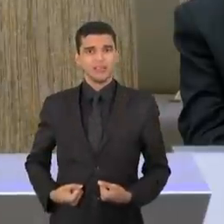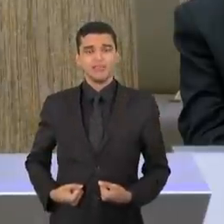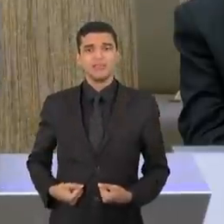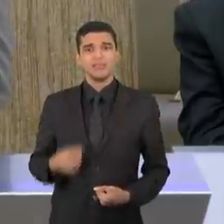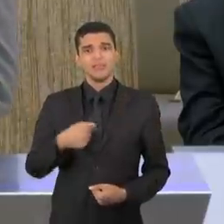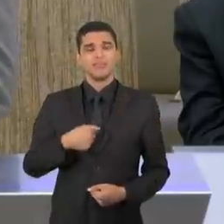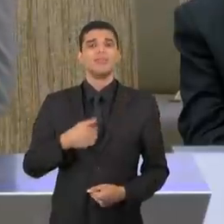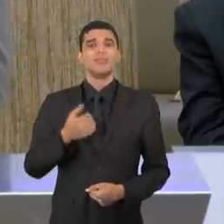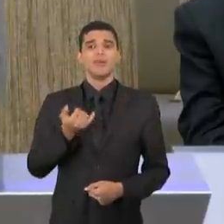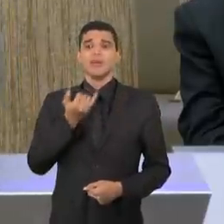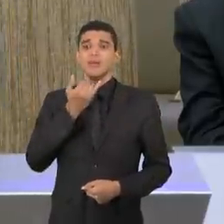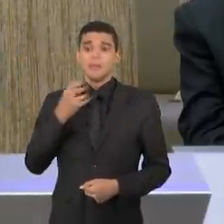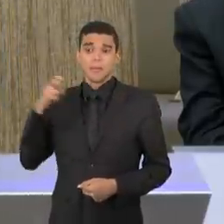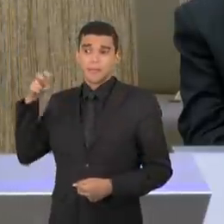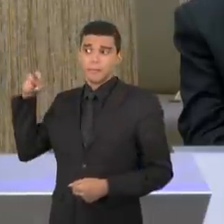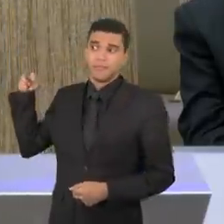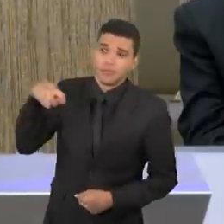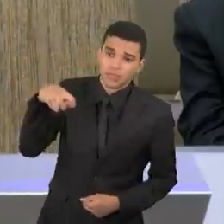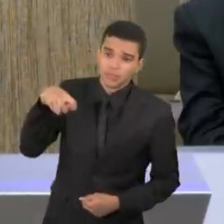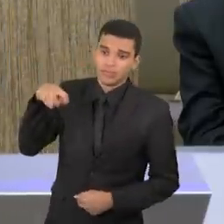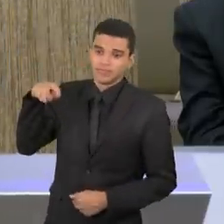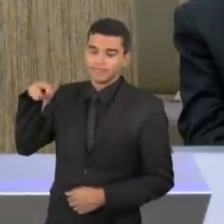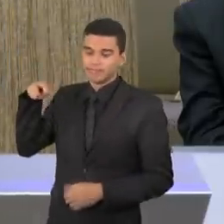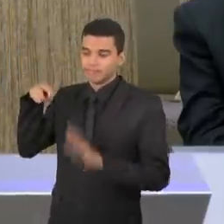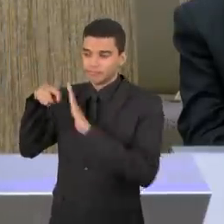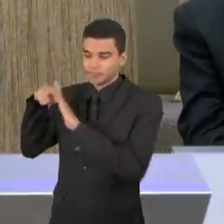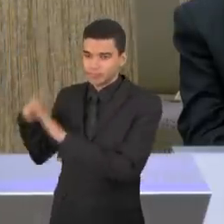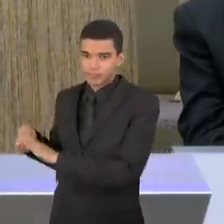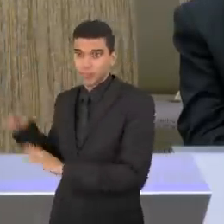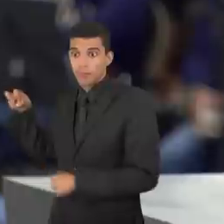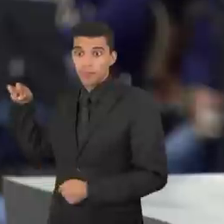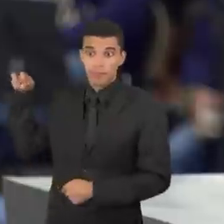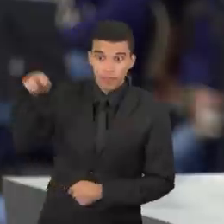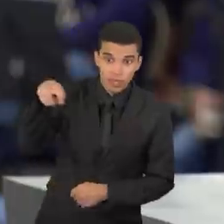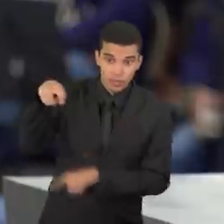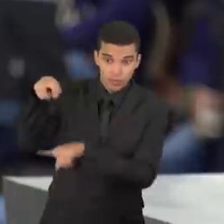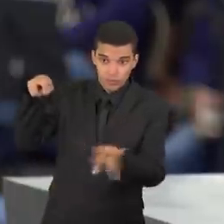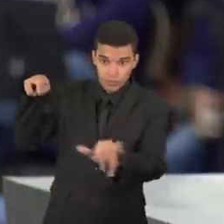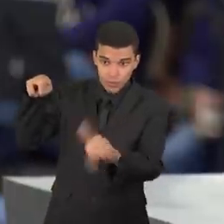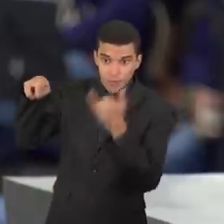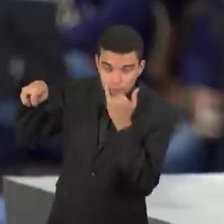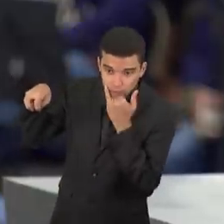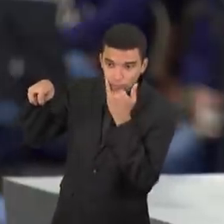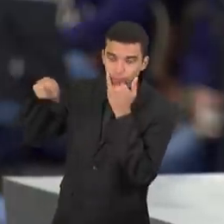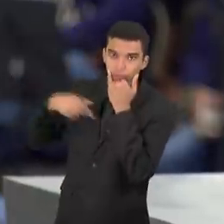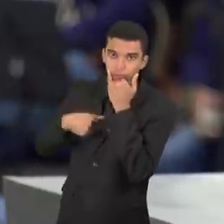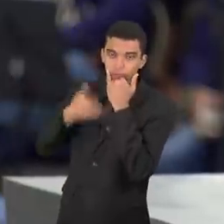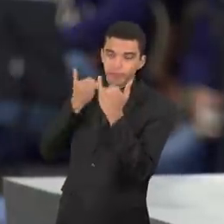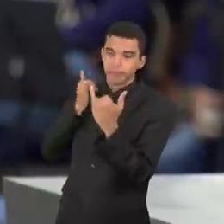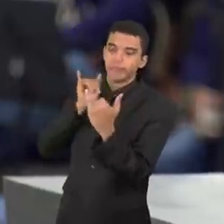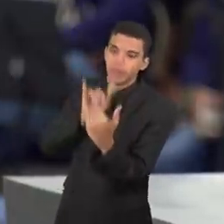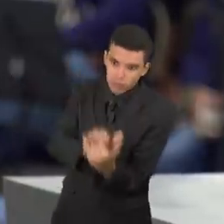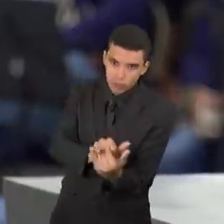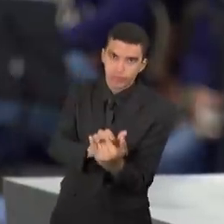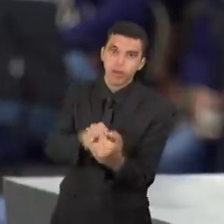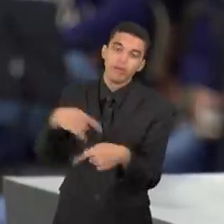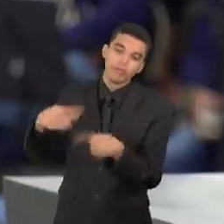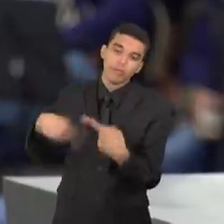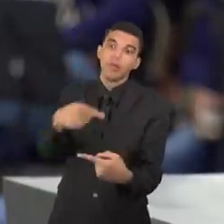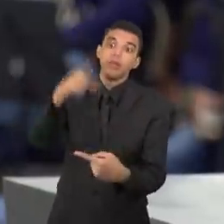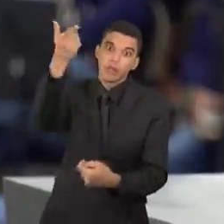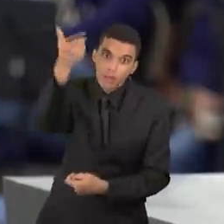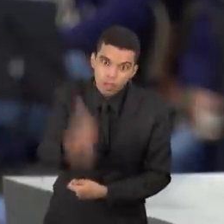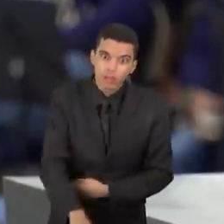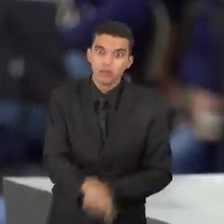dizendo assim, vocês se arrependem, eu perdoo. Daqui a pouco vocês, de